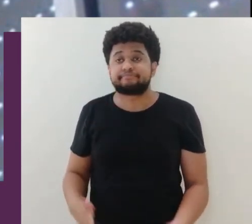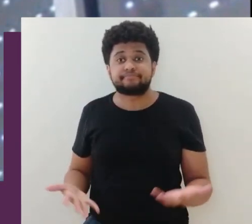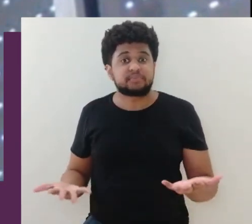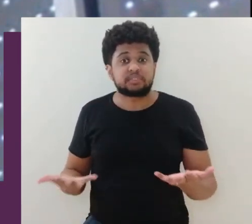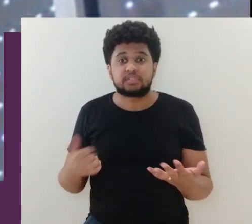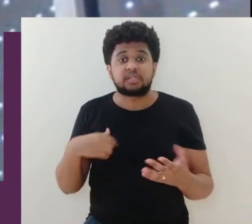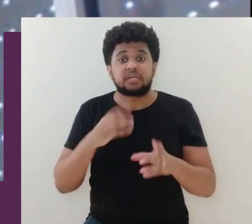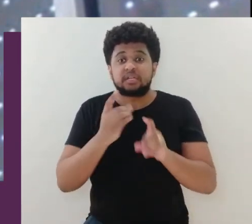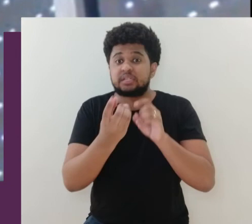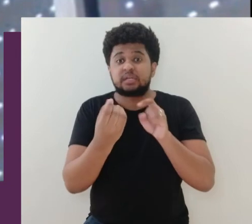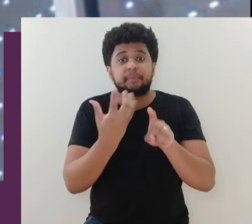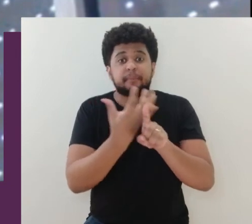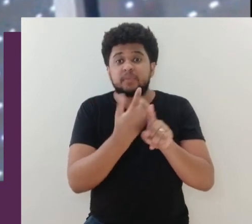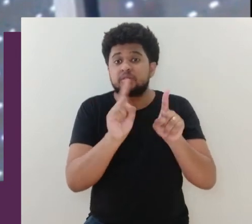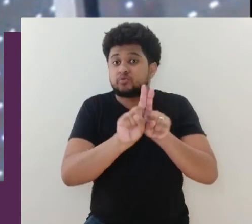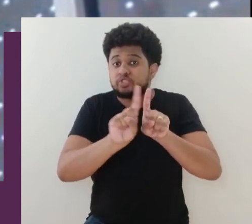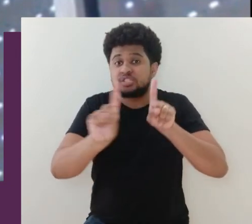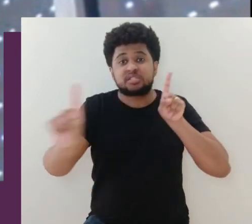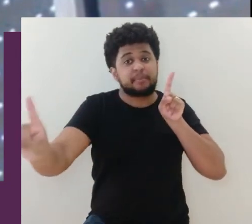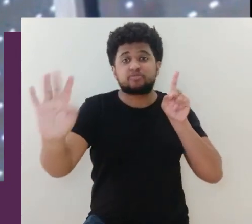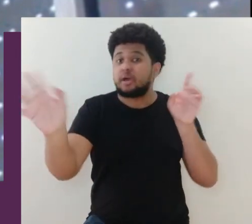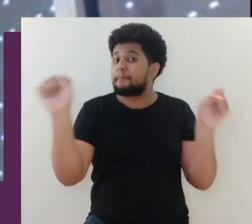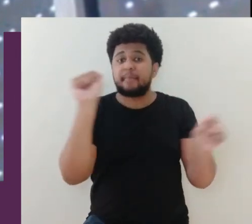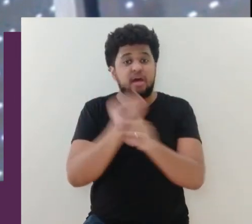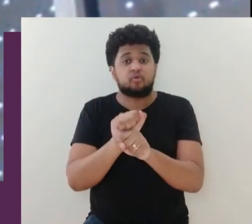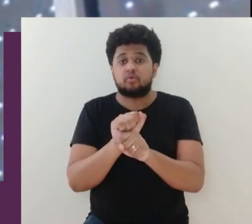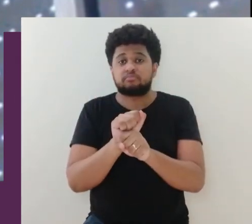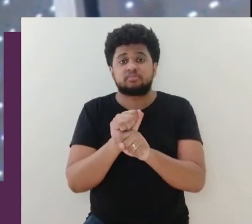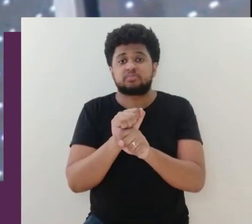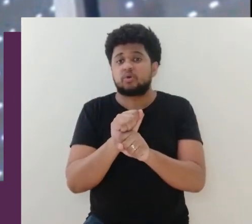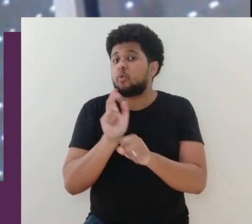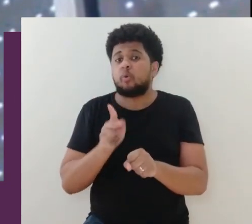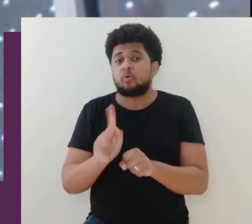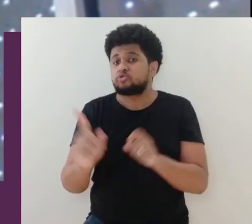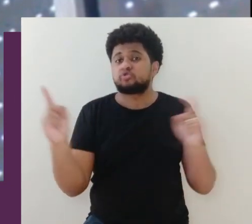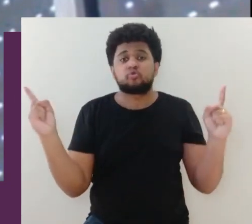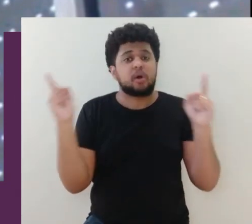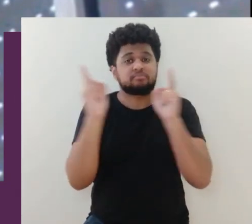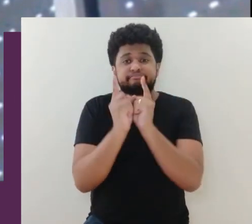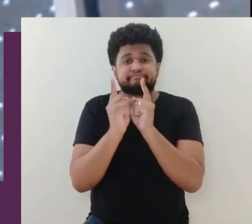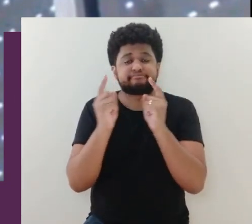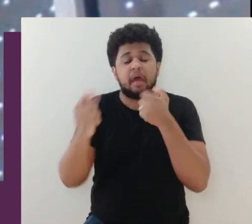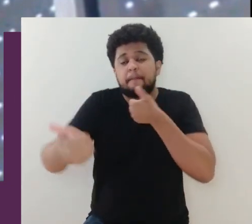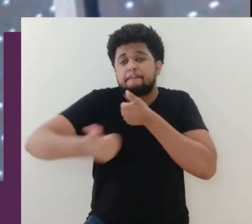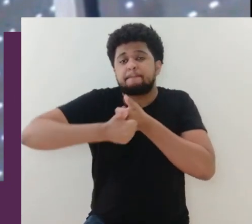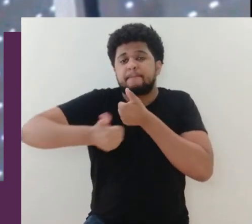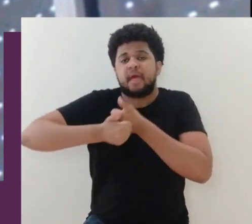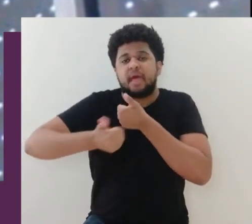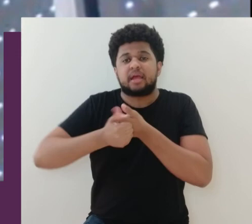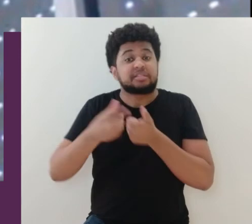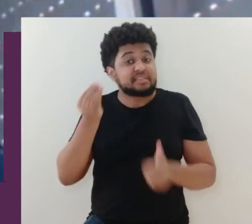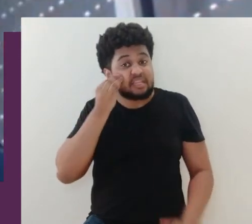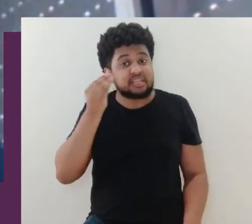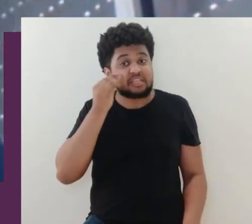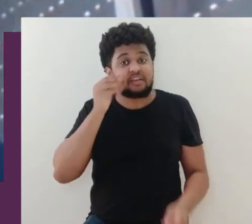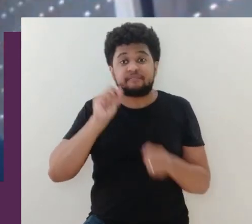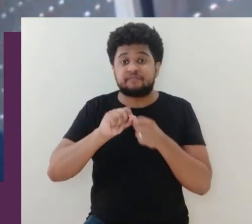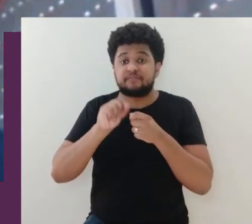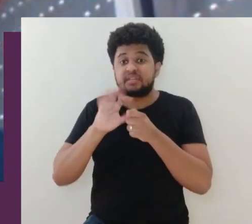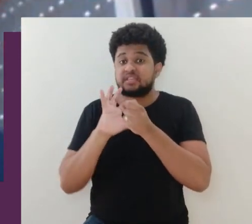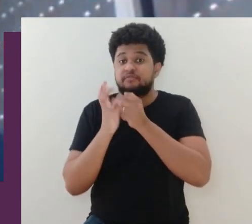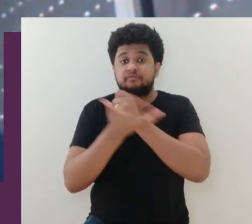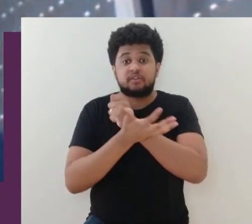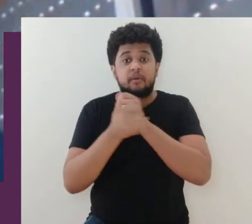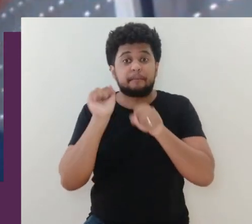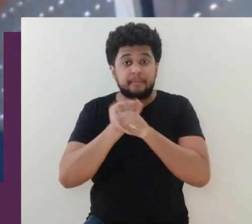situação que o Brasil já se encontra. Praticamente, o distanciamento social ele deixou de existir. Os protocolos de